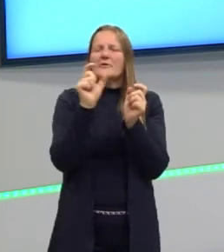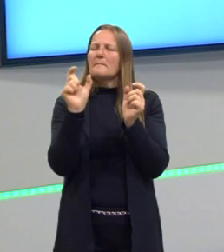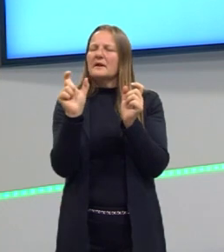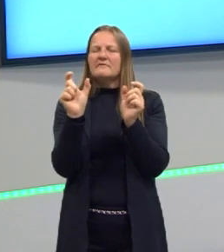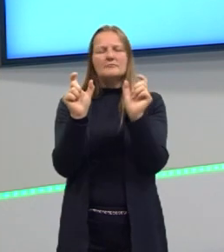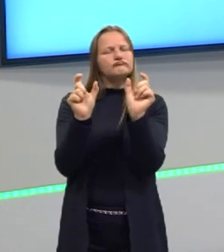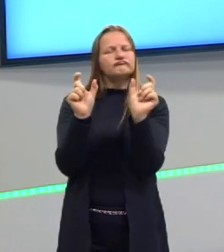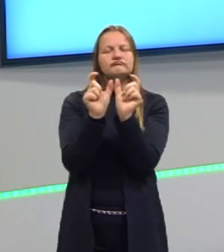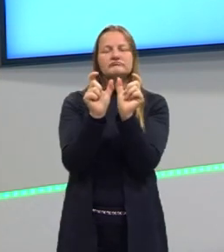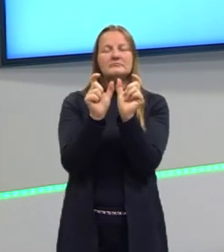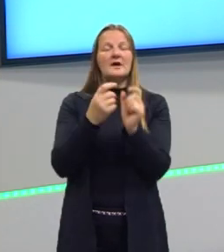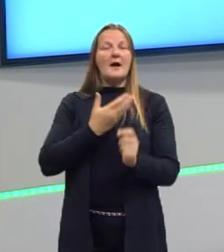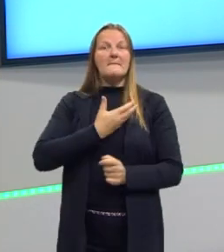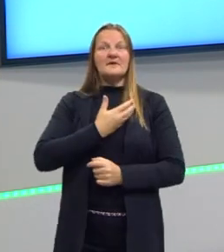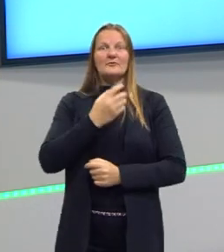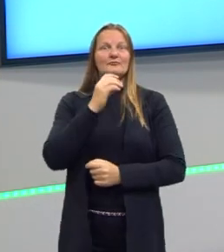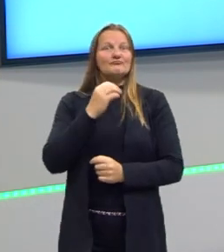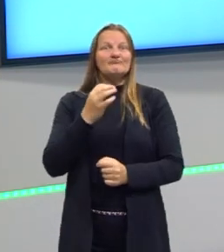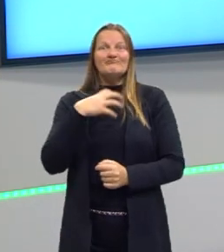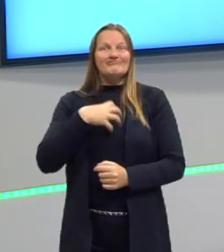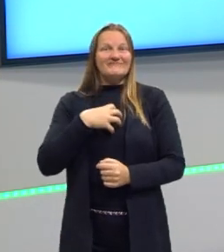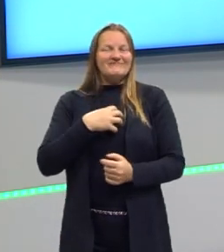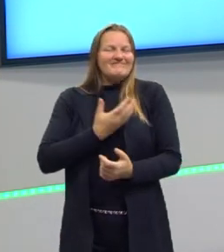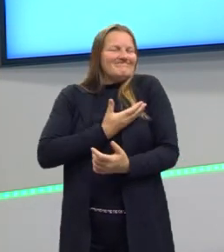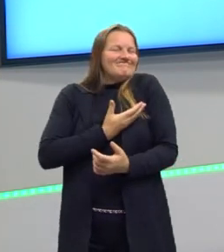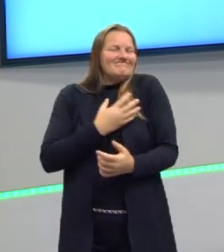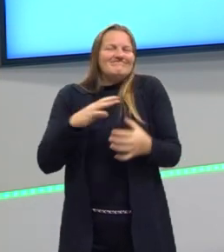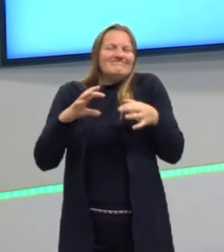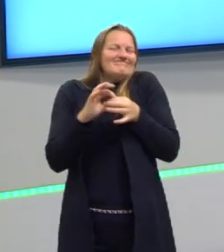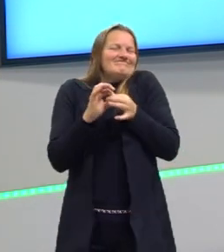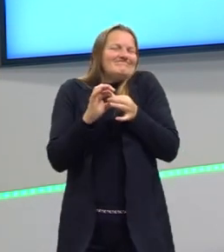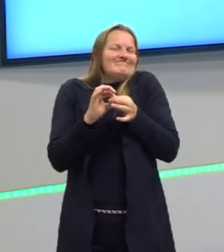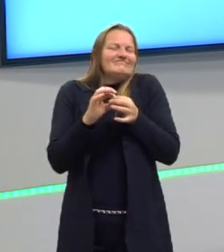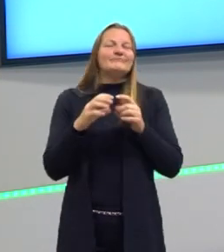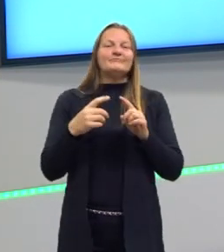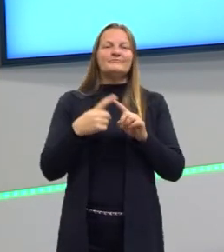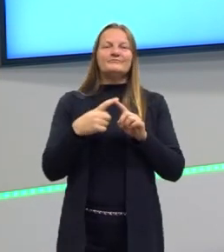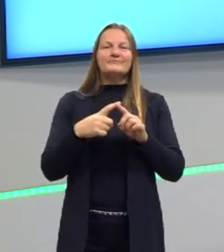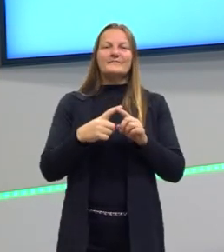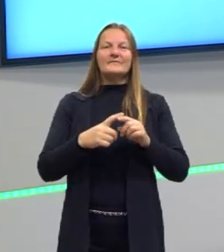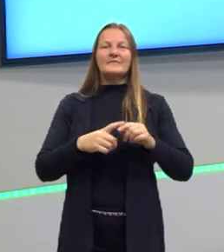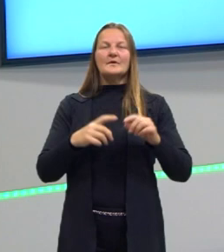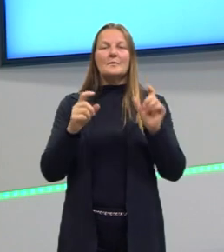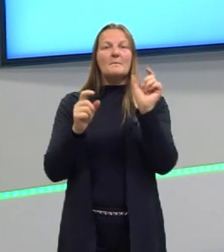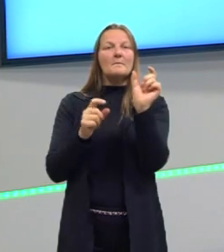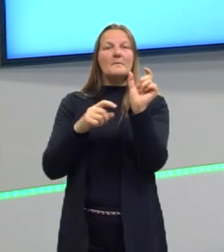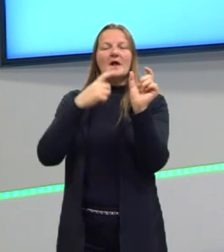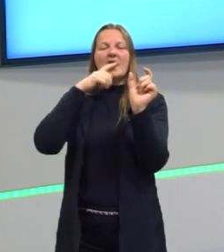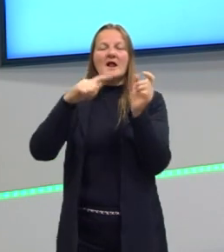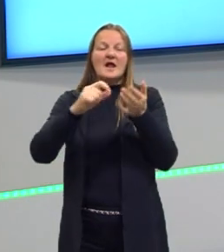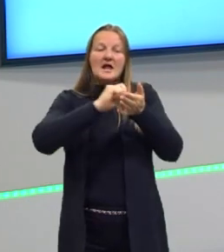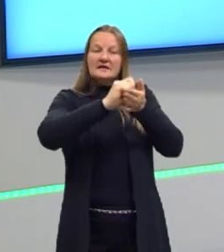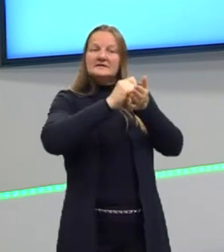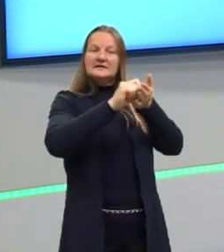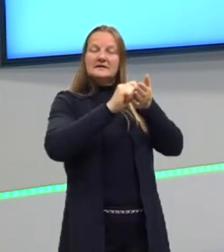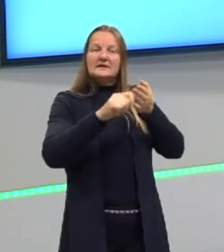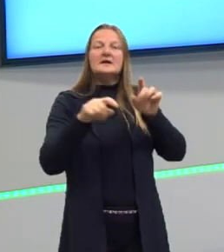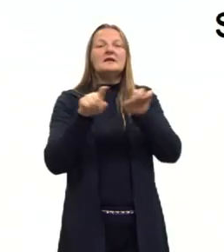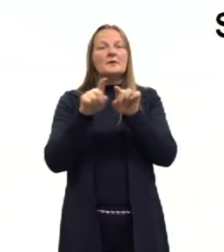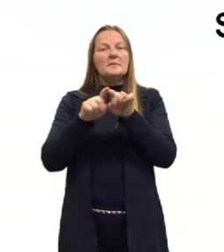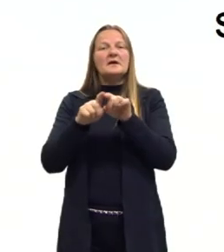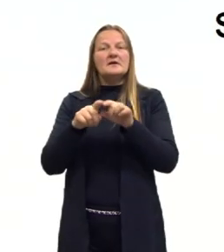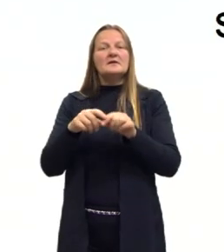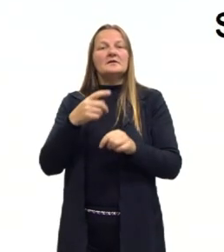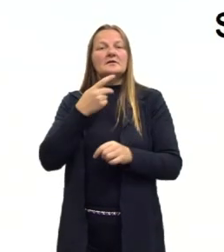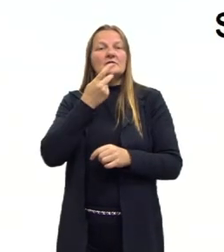cognados do amigo do peito que eu falo é que os combinados eles são semelhantes na fotografia na escrita